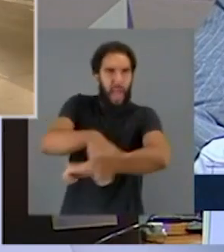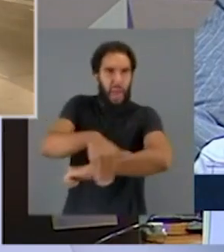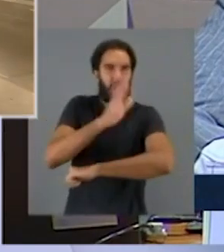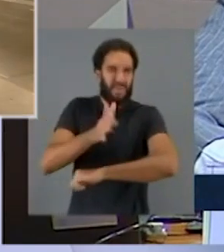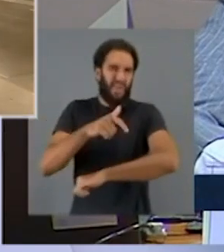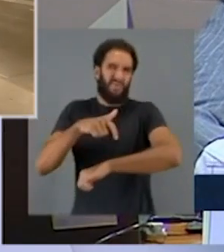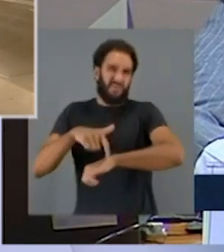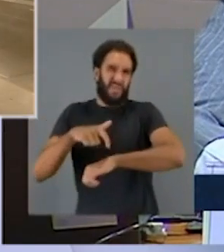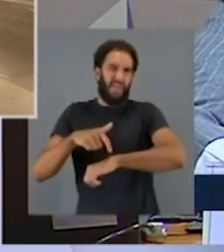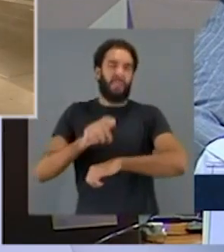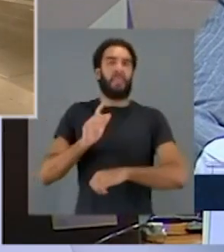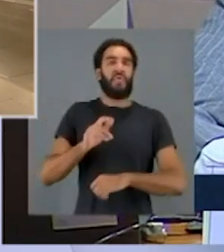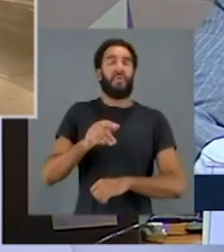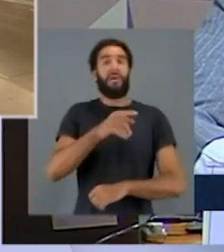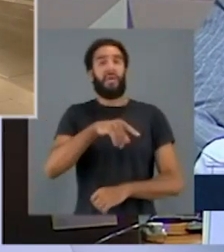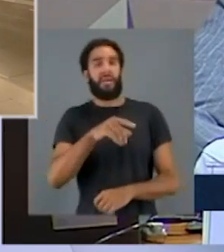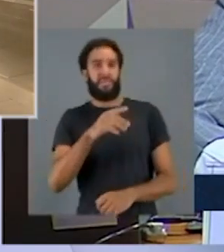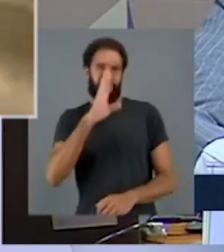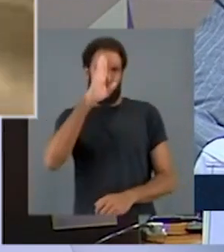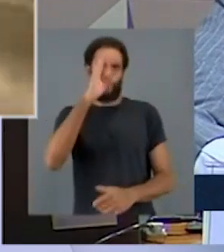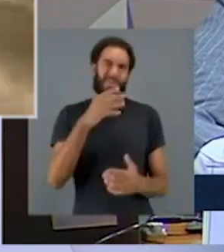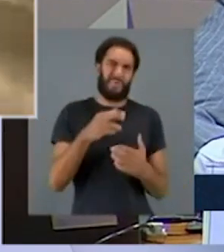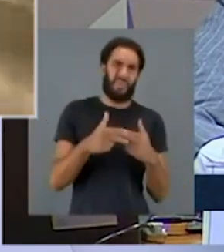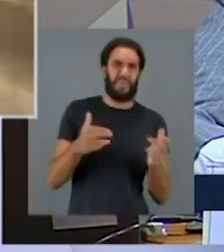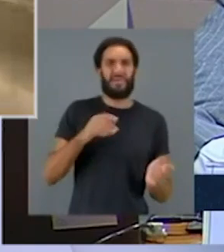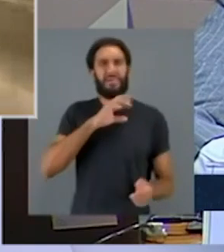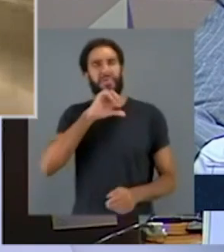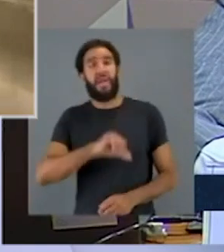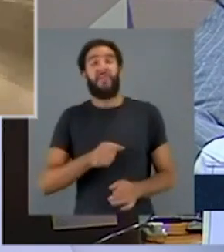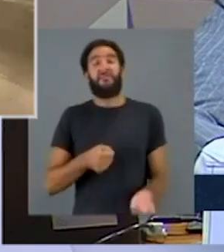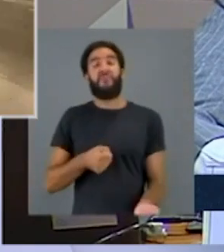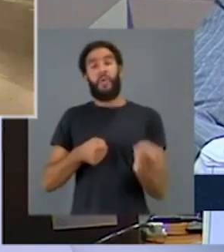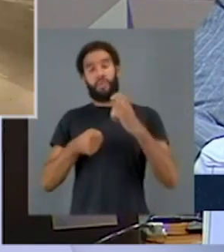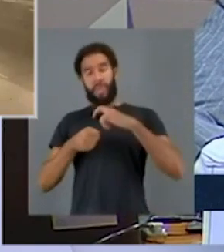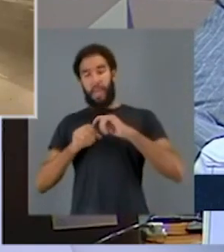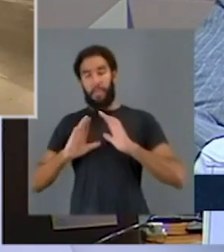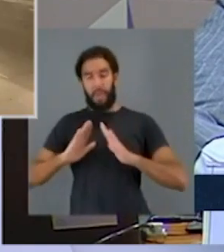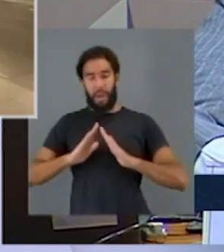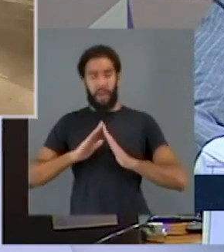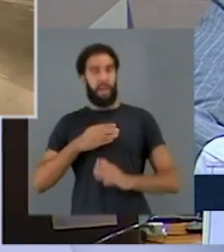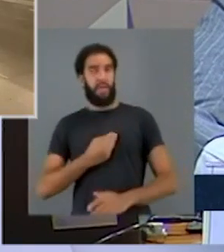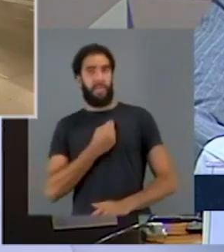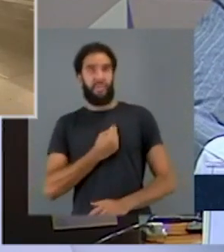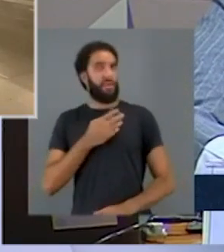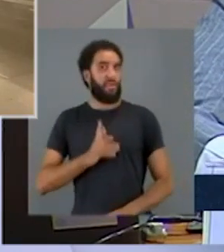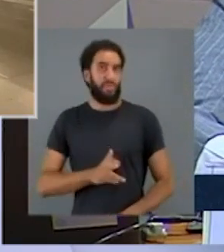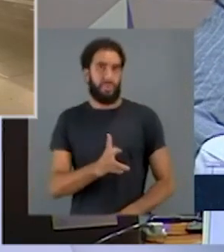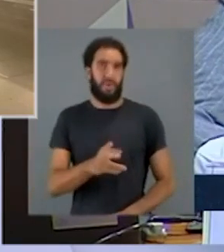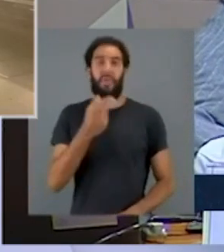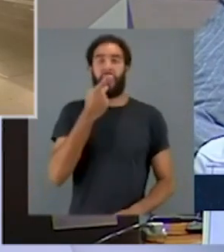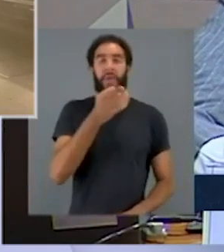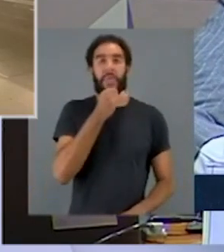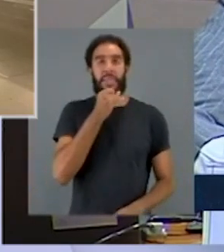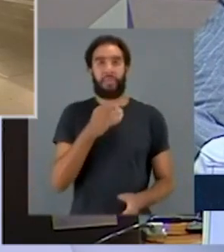do coronel que está prestando o depoimento para se ter uma ideia a prisão dele está sendo pedida que nos bastidores